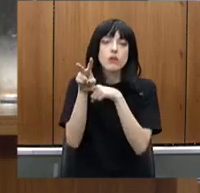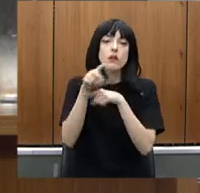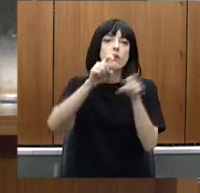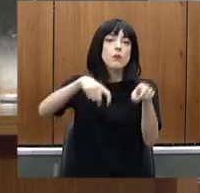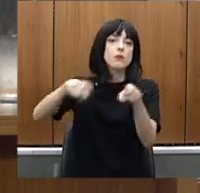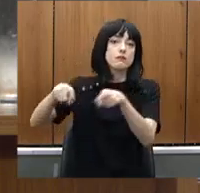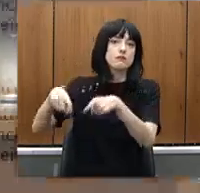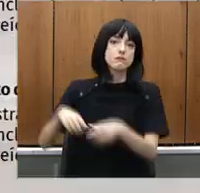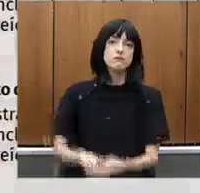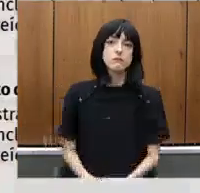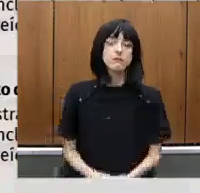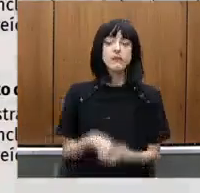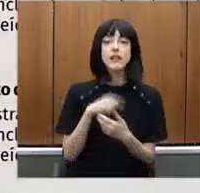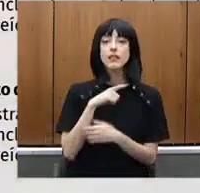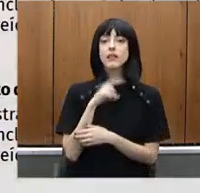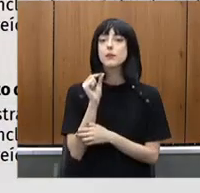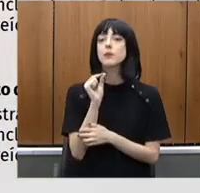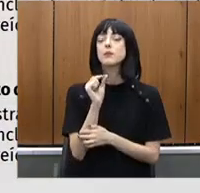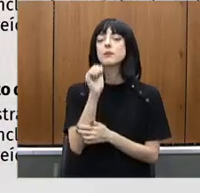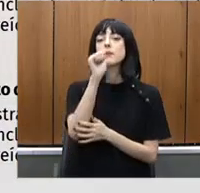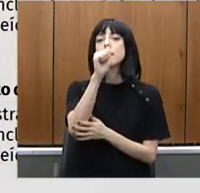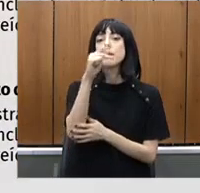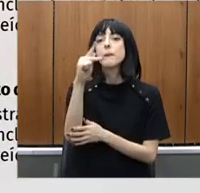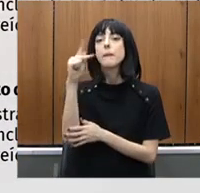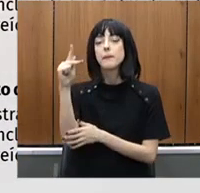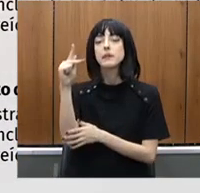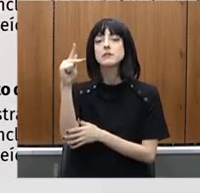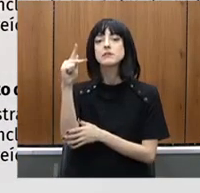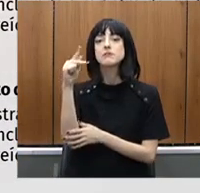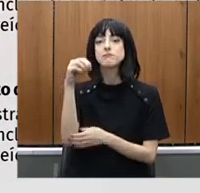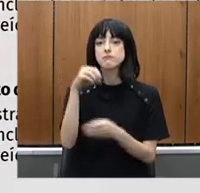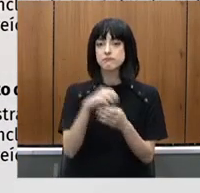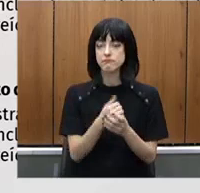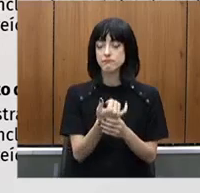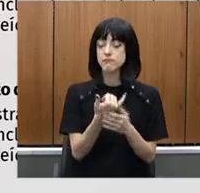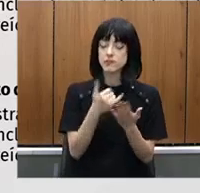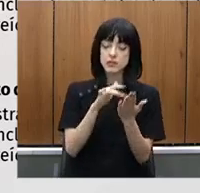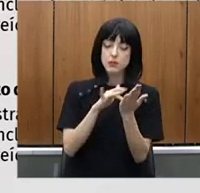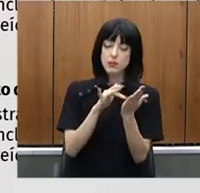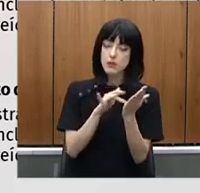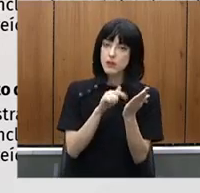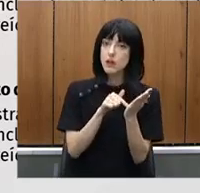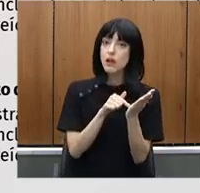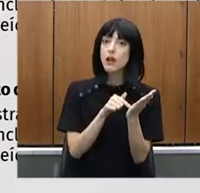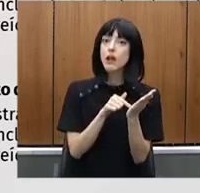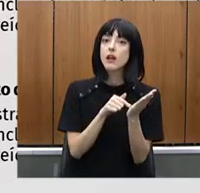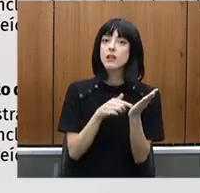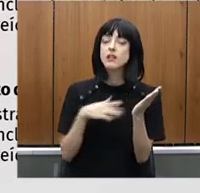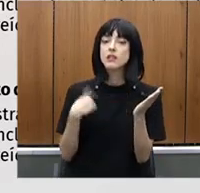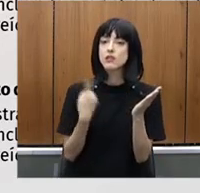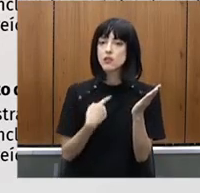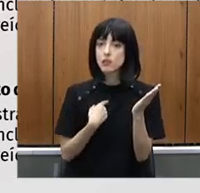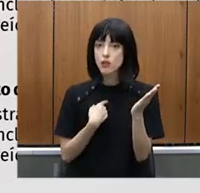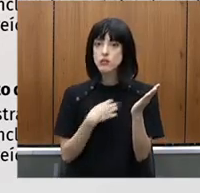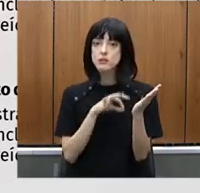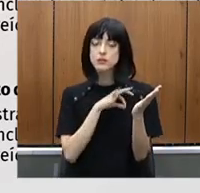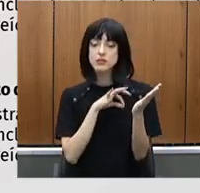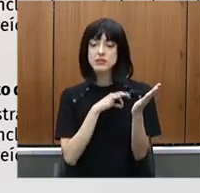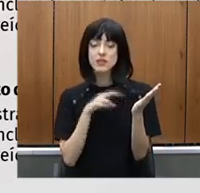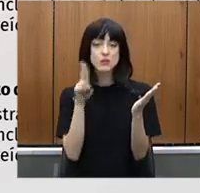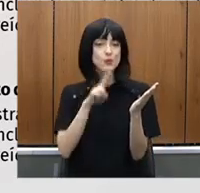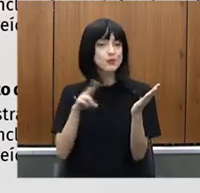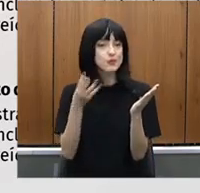é um ele funciona dentro do nosso aplicativo que app que os nossos policiais no dia a dia usa muito né que é uma melhoria tecnológica